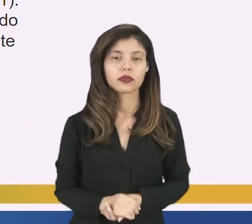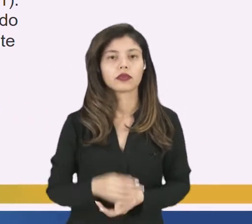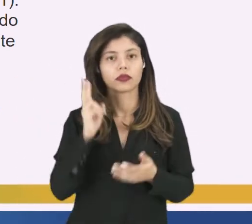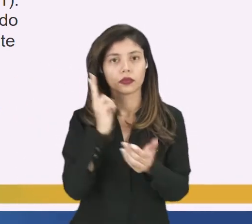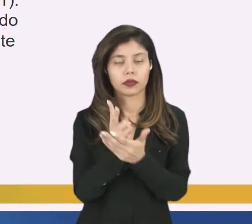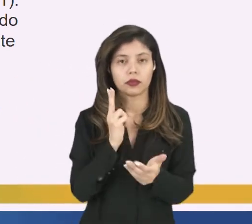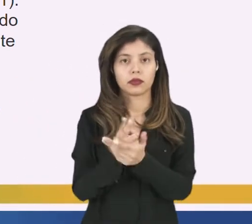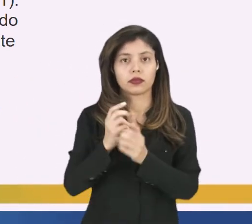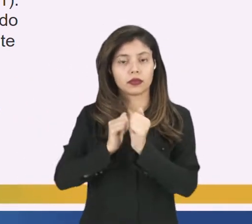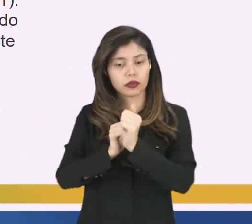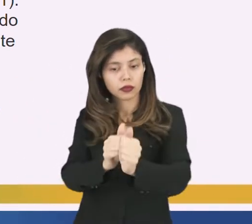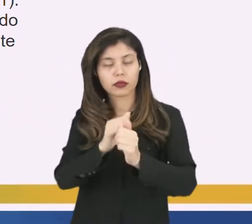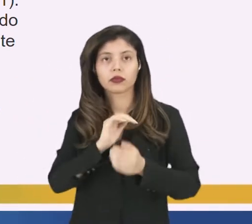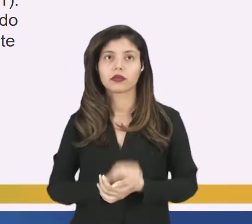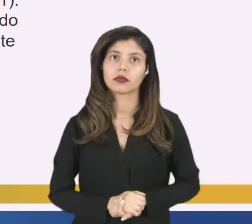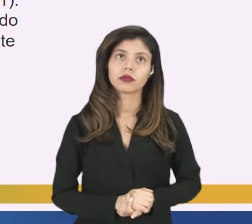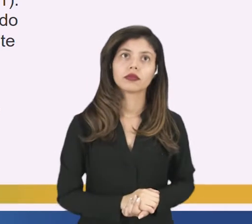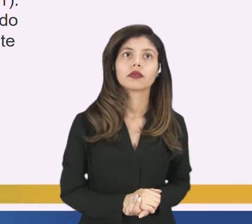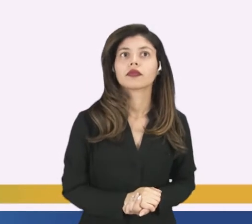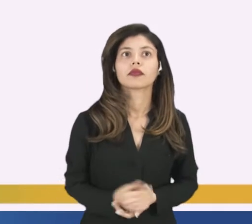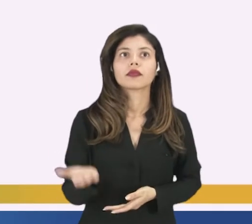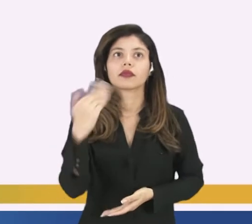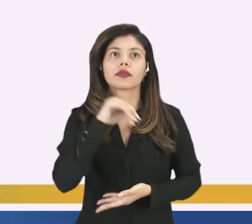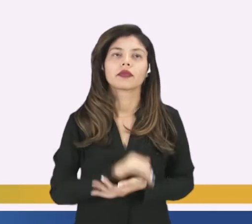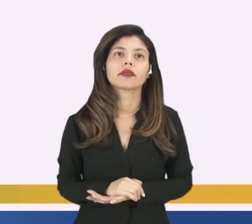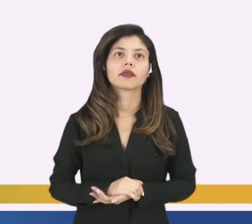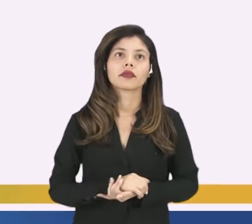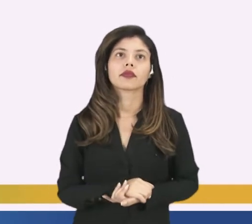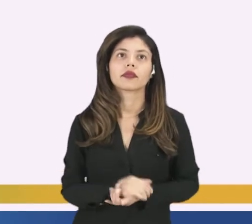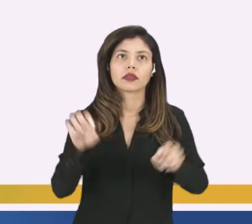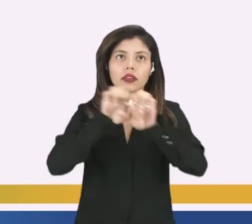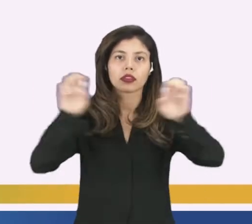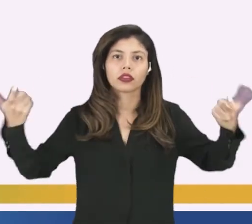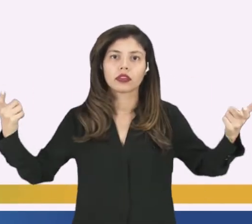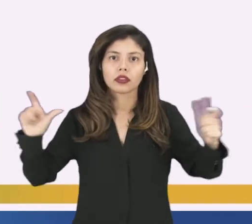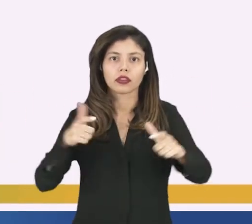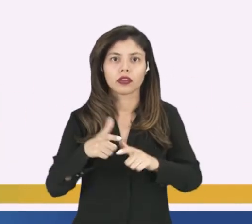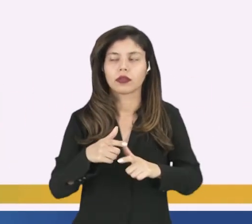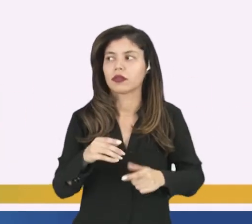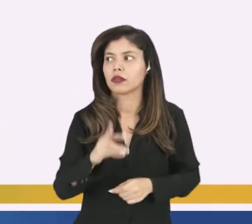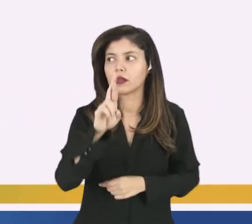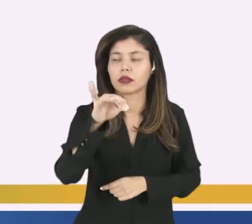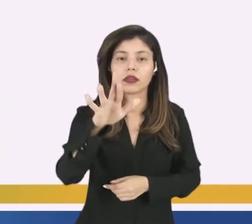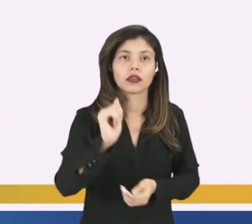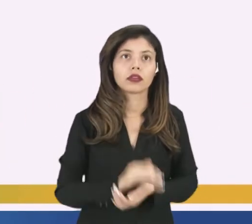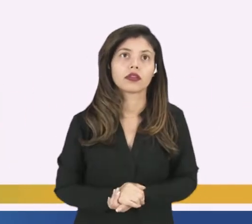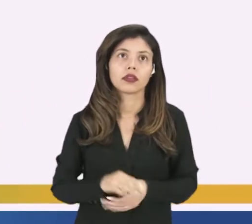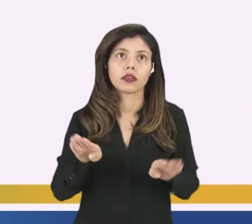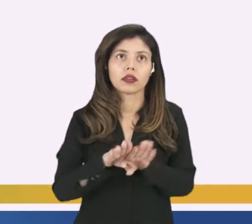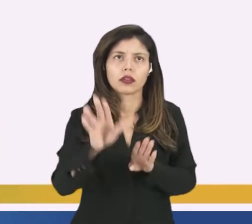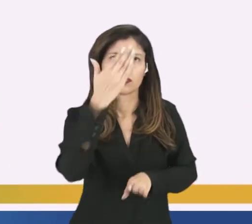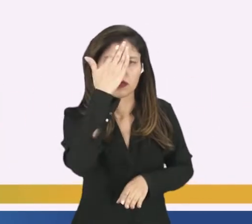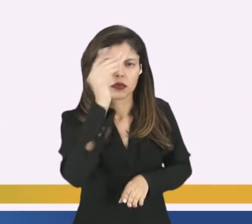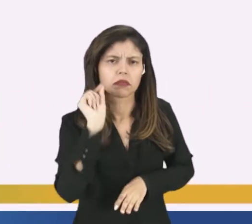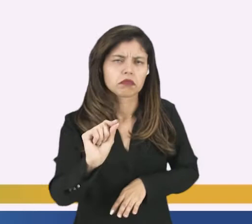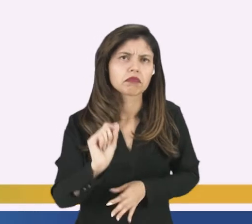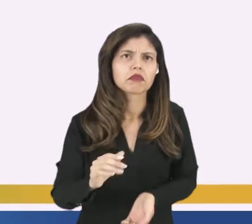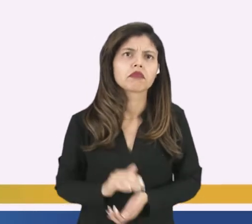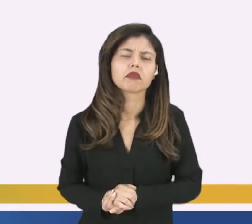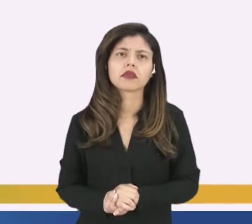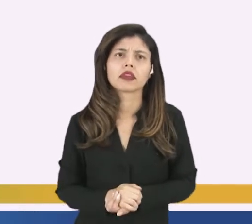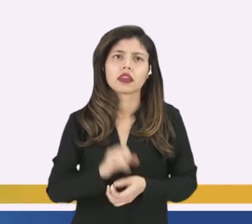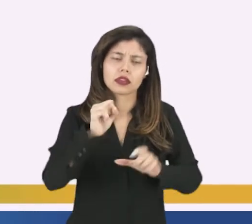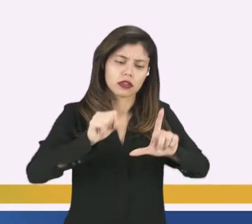igual a zero. É sempre nessa sequência, tá? Vamos lá. Equação reduzida da reta. Vamos entender o que é coeficiente